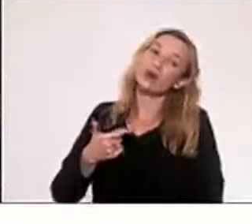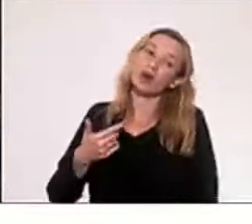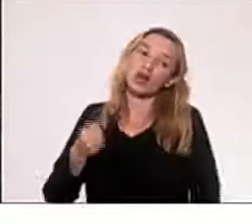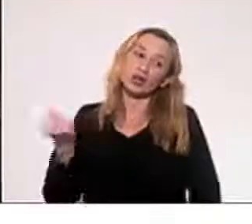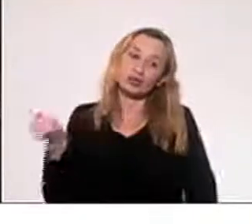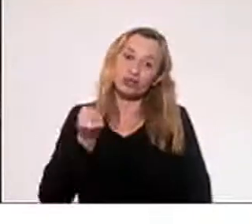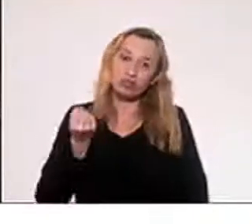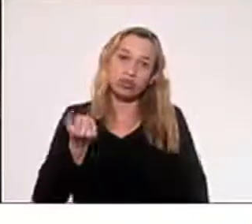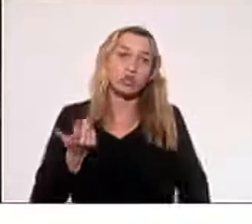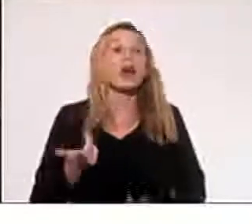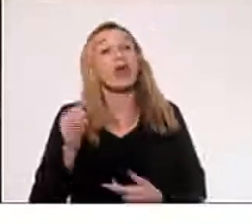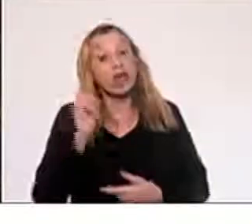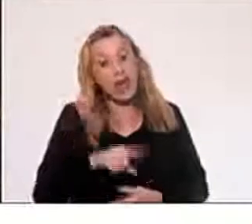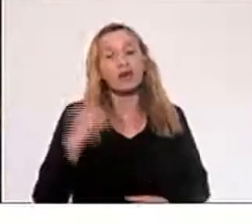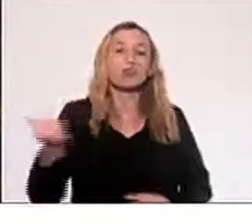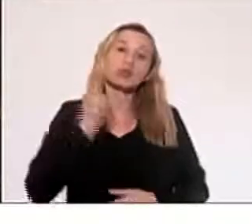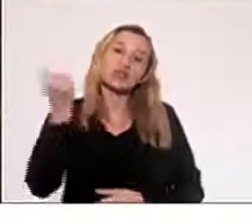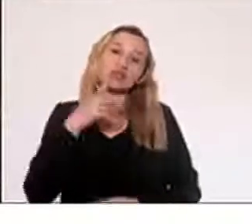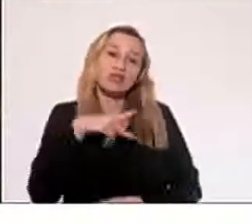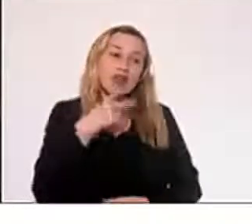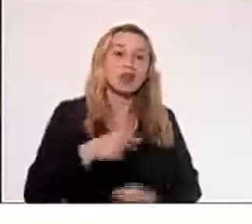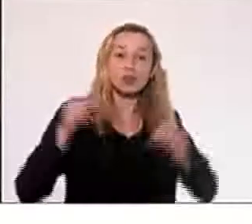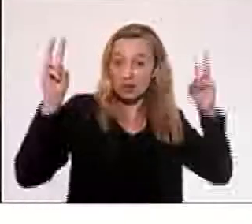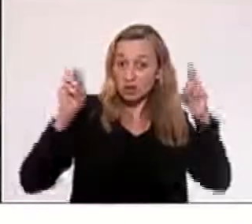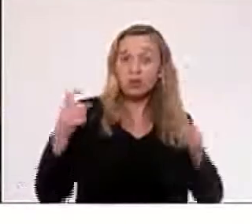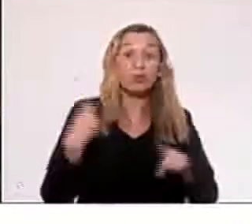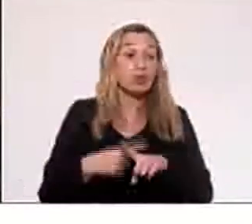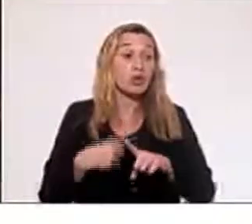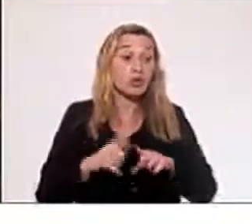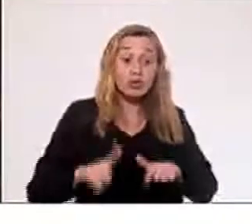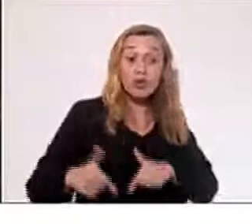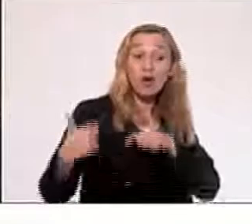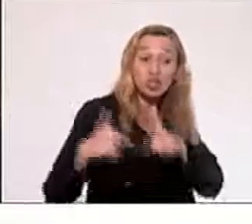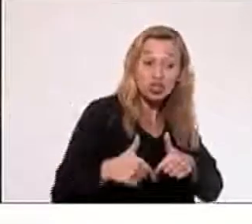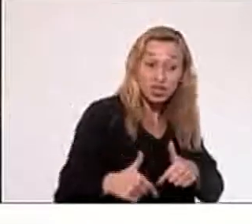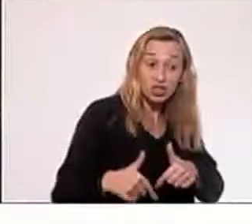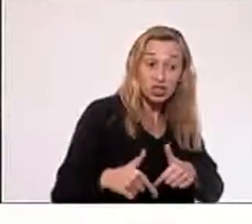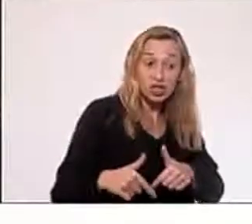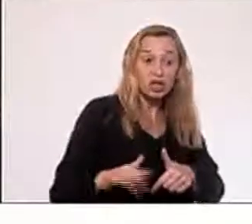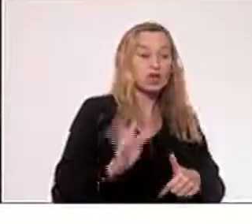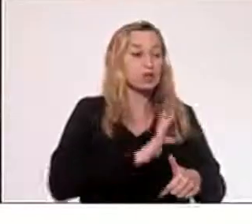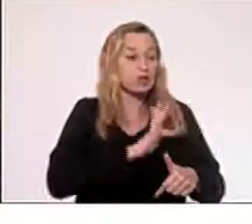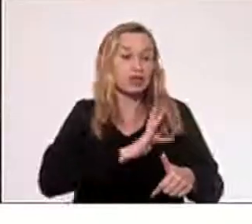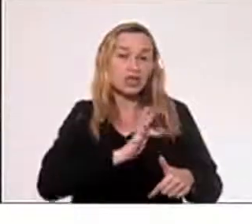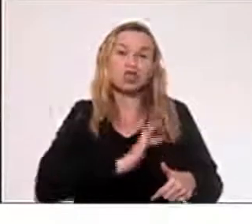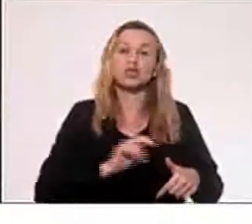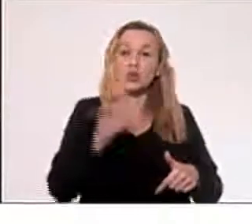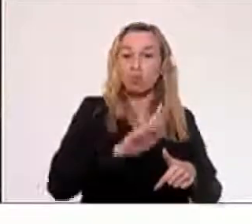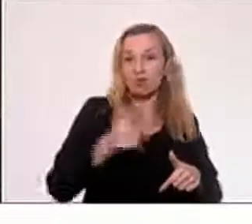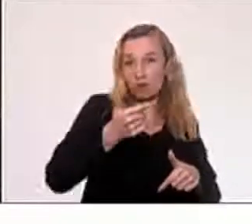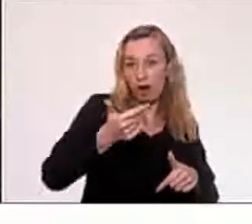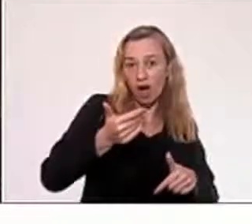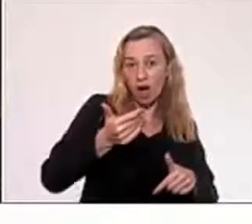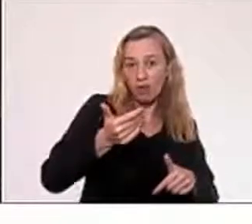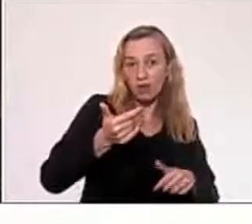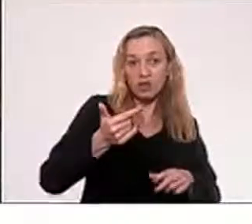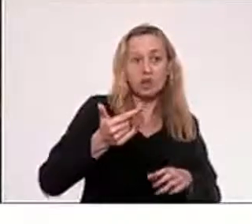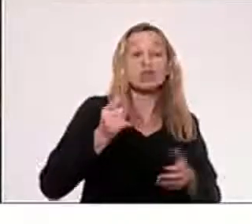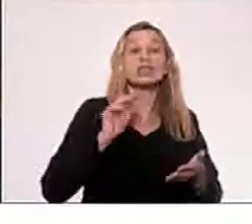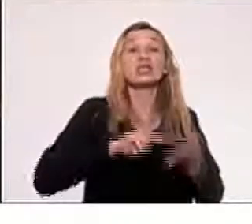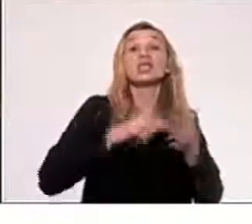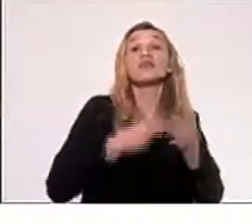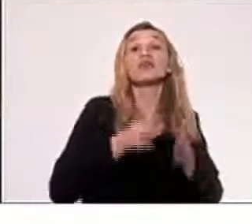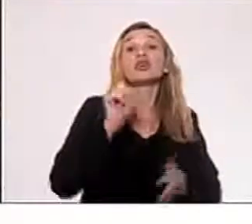assassinados. Então, é importante falar sobre isso, porque na reação, esses policiais estão armados. Isso significa,